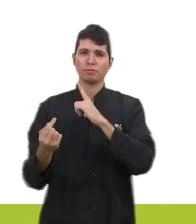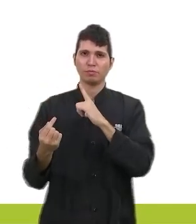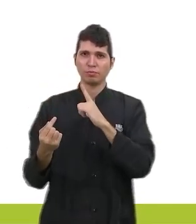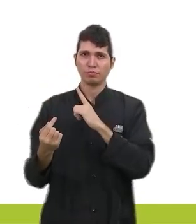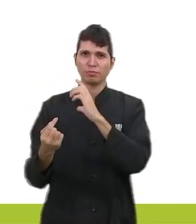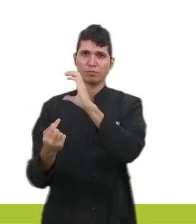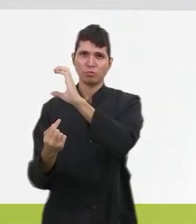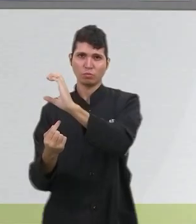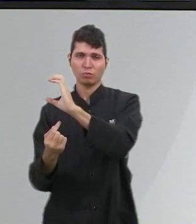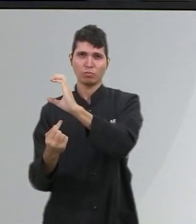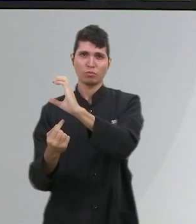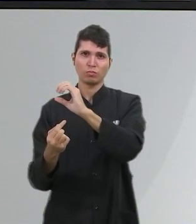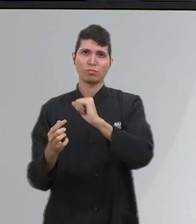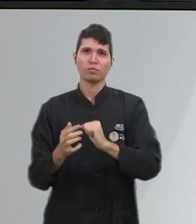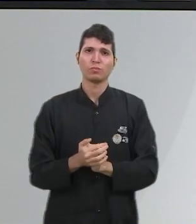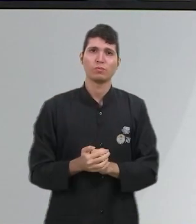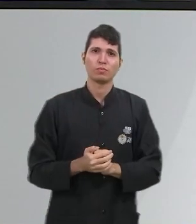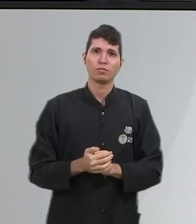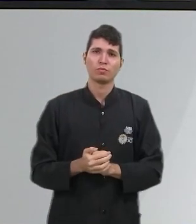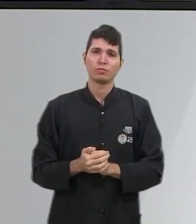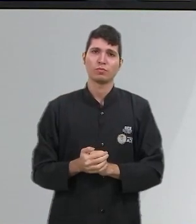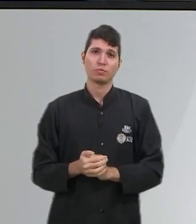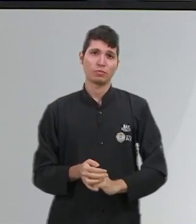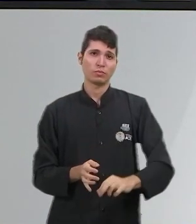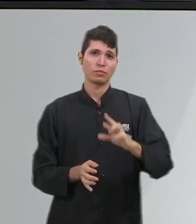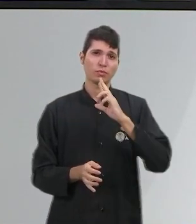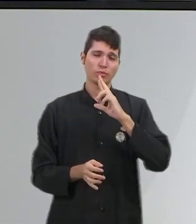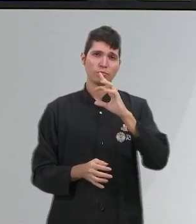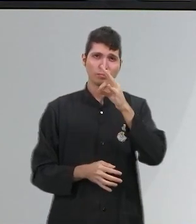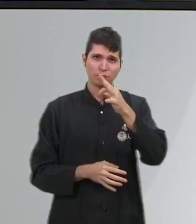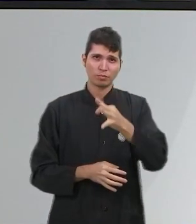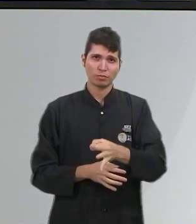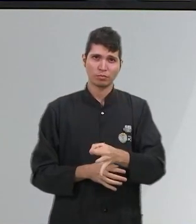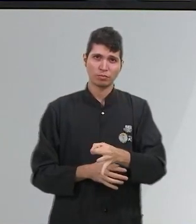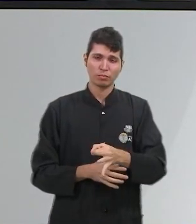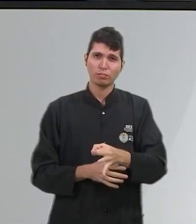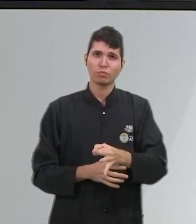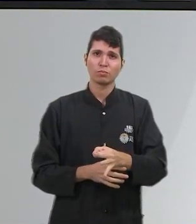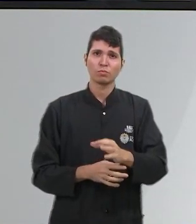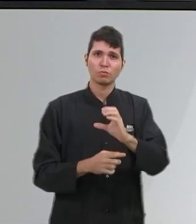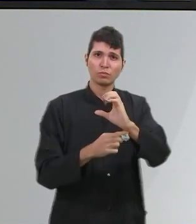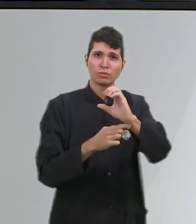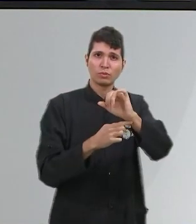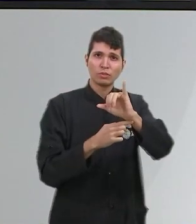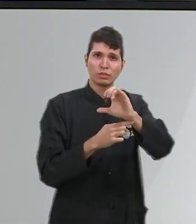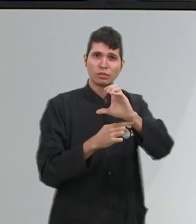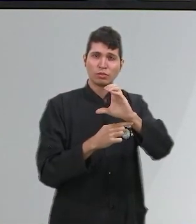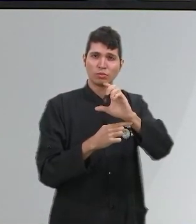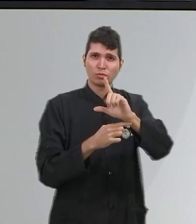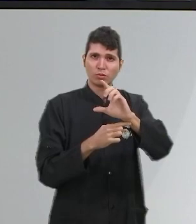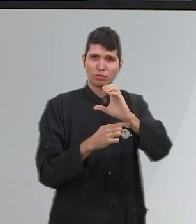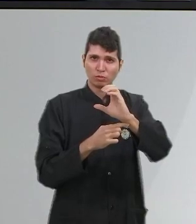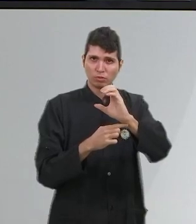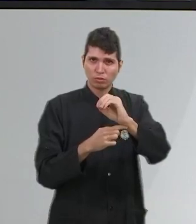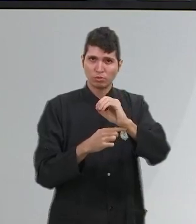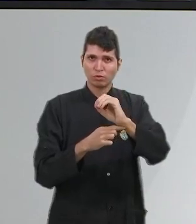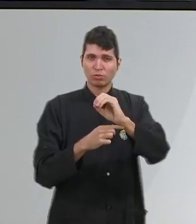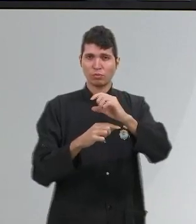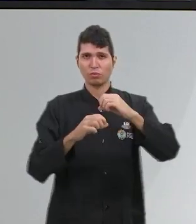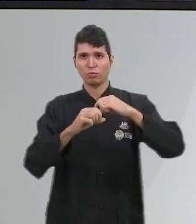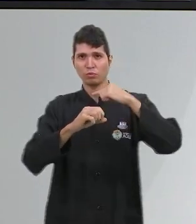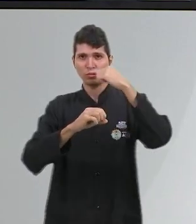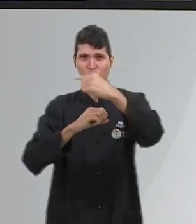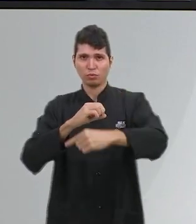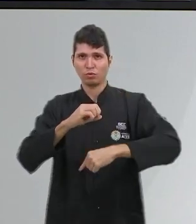aí encontramos a alternativa correta. São ciclos constituídos de átomos